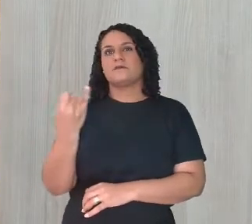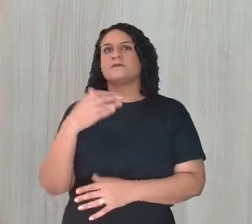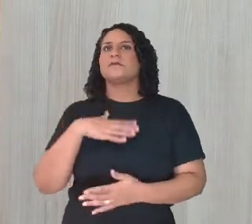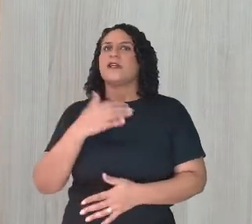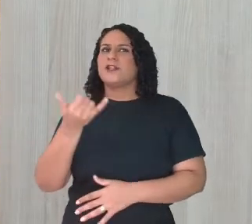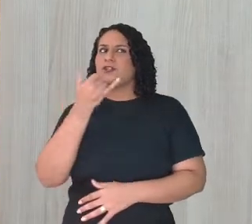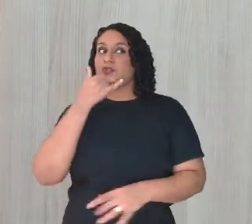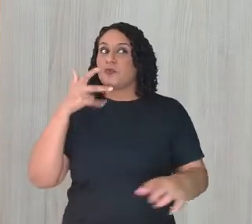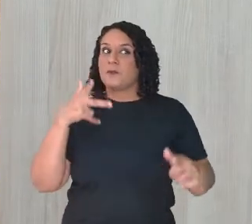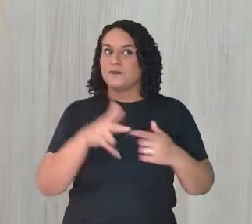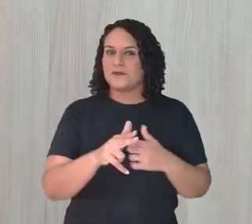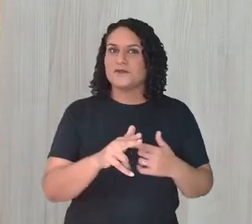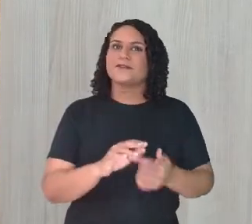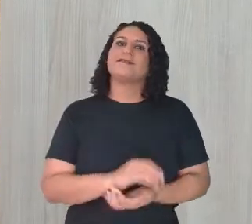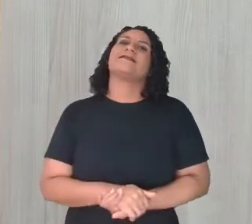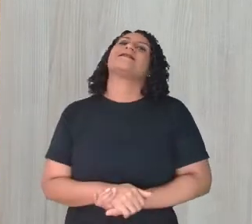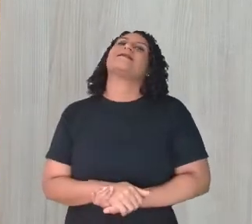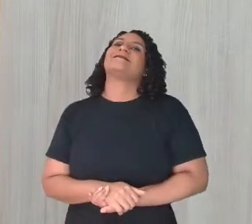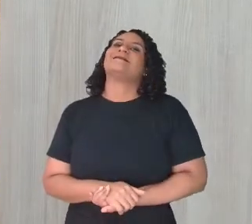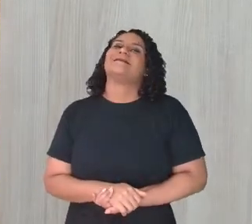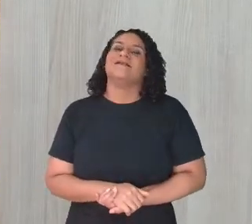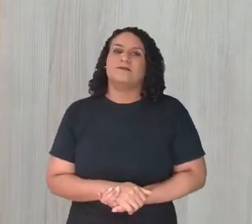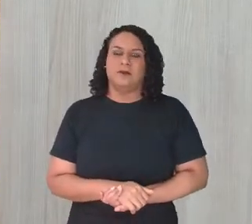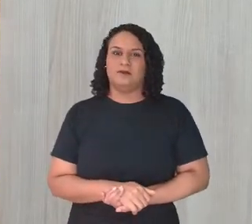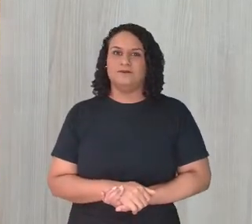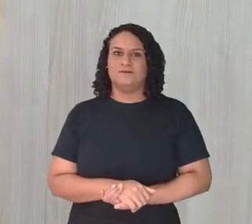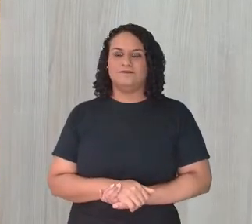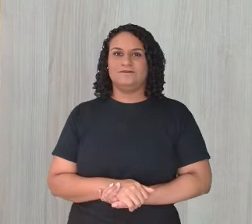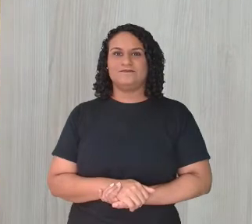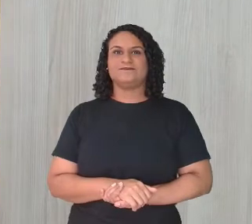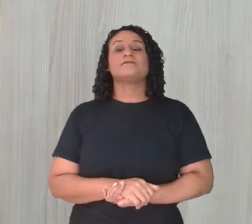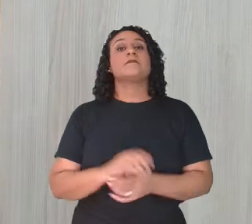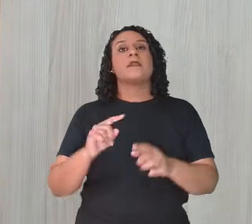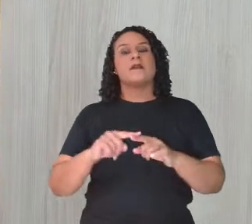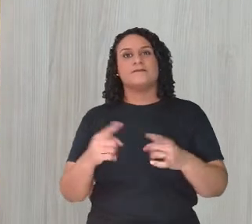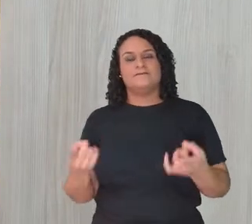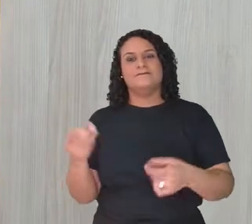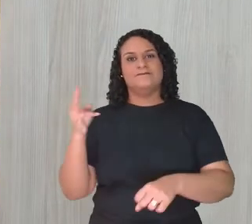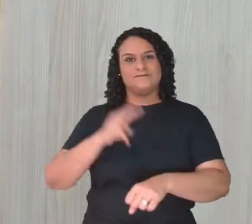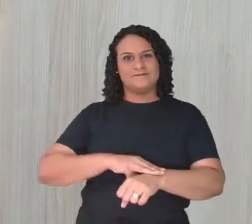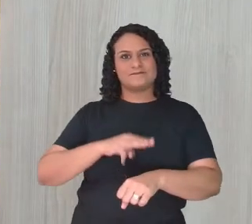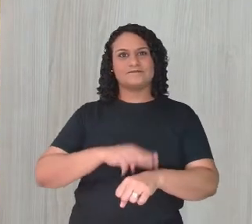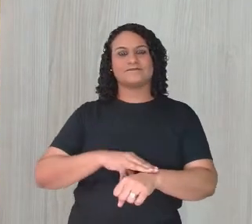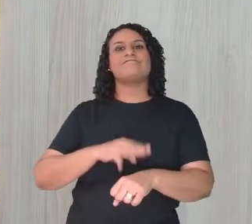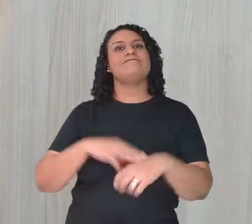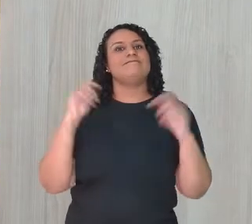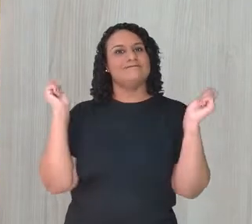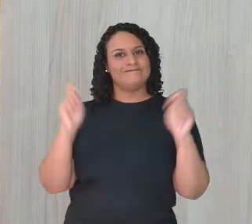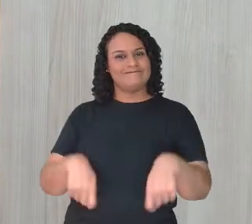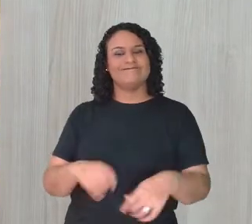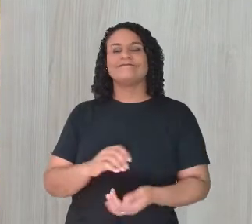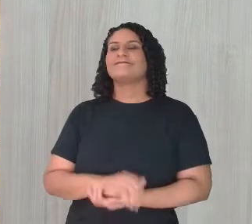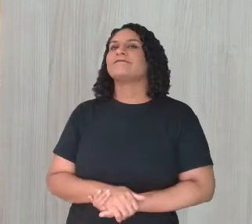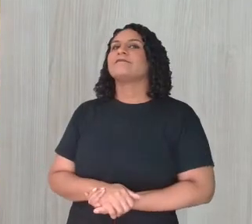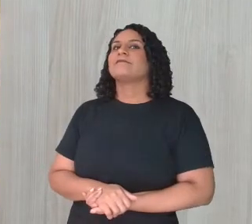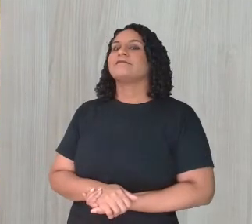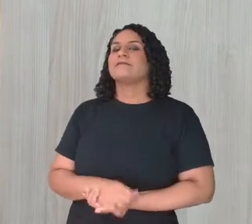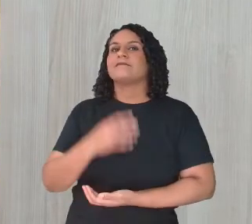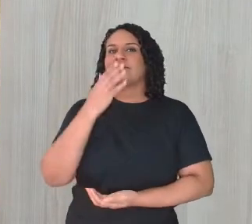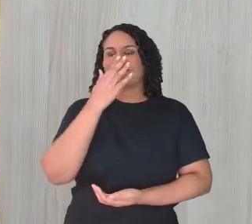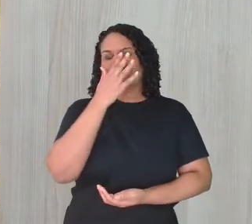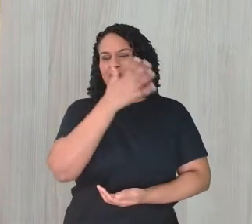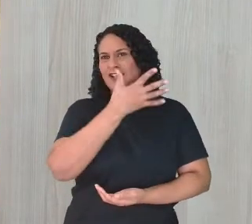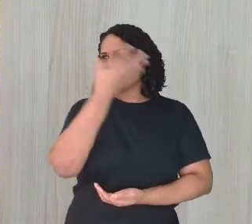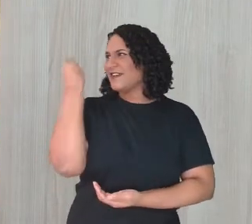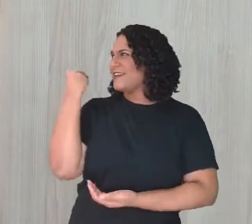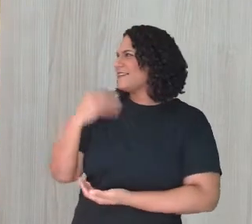Esta interrupção Mas não pode acontecer no debate, Nesse momento gente. é permitido, pode ser. Esqueci o